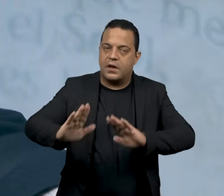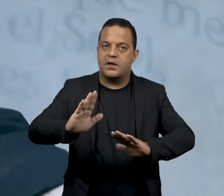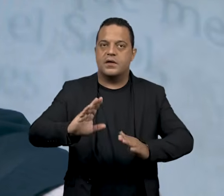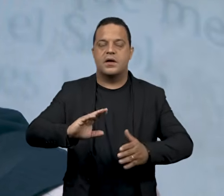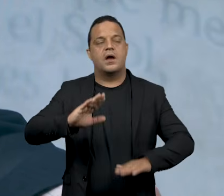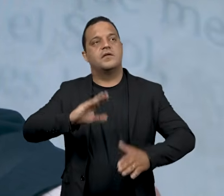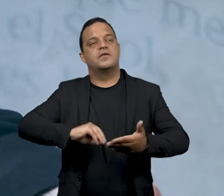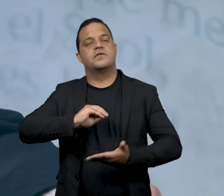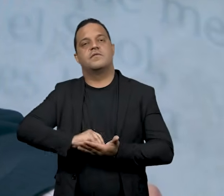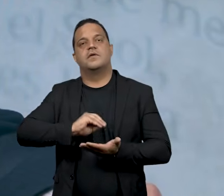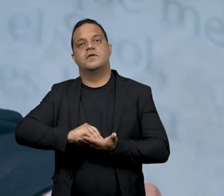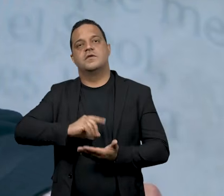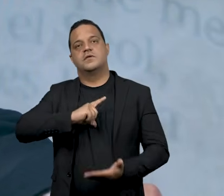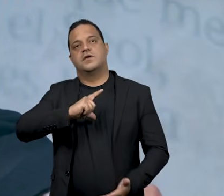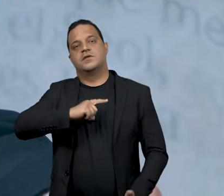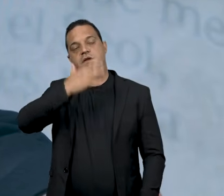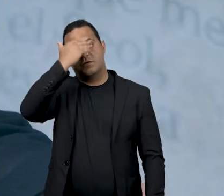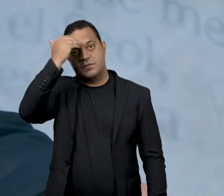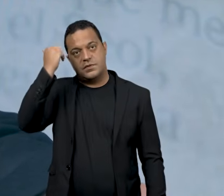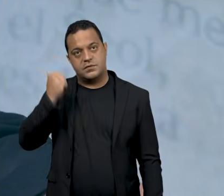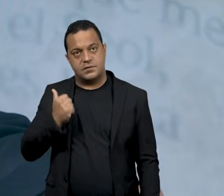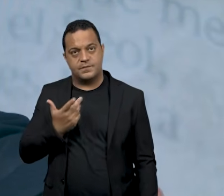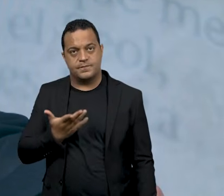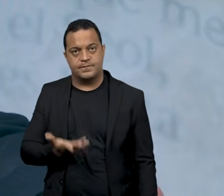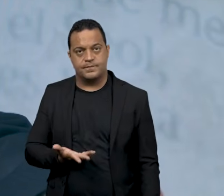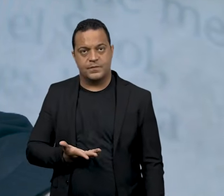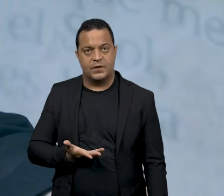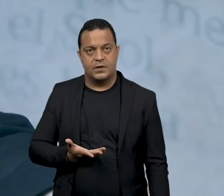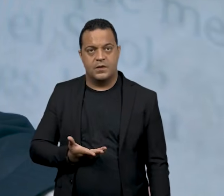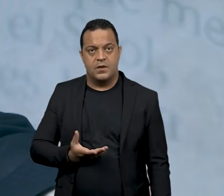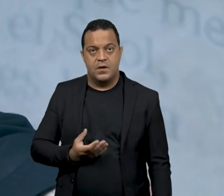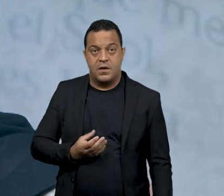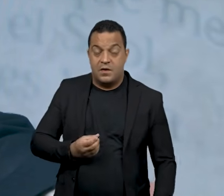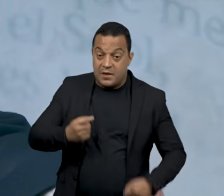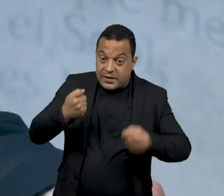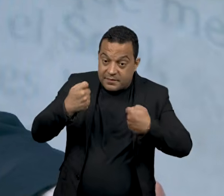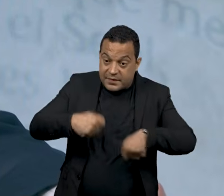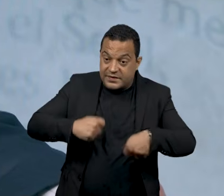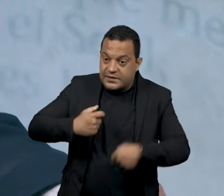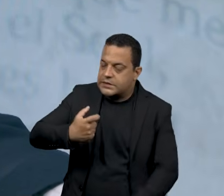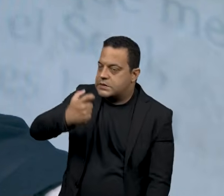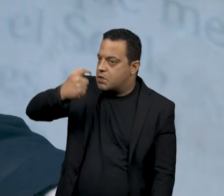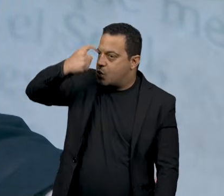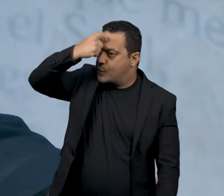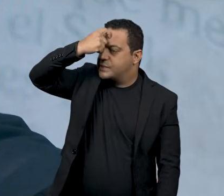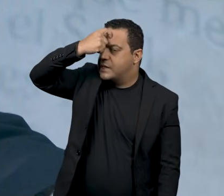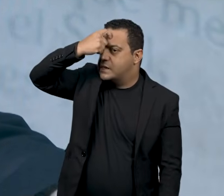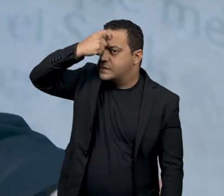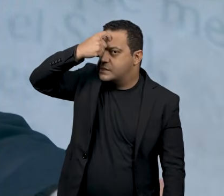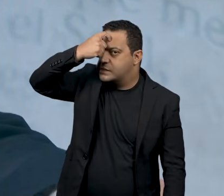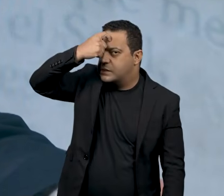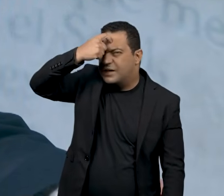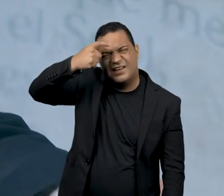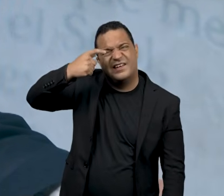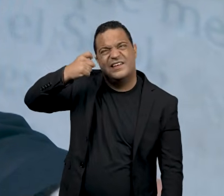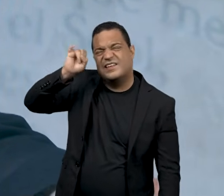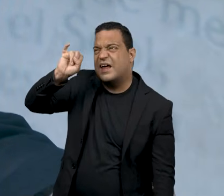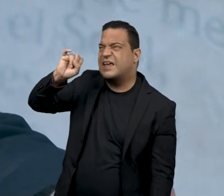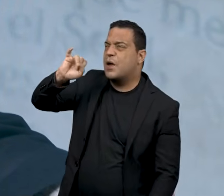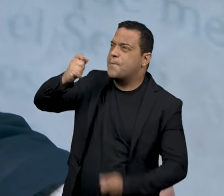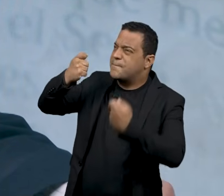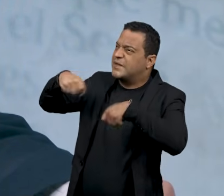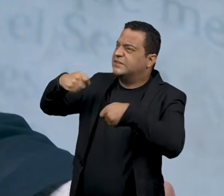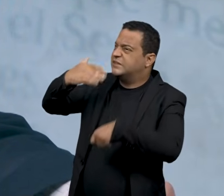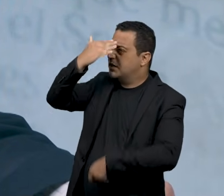faltando na minha vida. Então ele fala o seguinte, se alguém tem falta de sabedoria, peça a Deus. Cabe a nós pedirmos